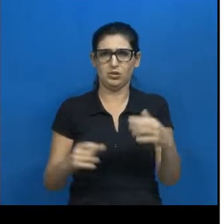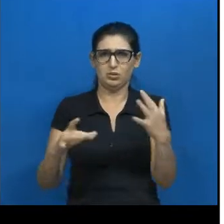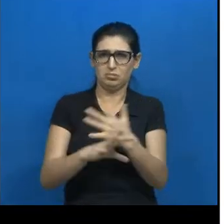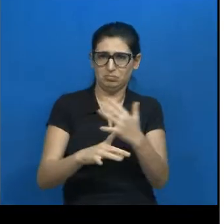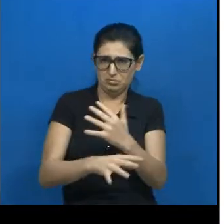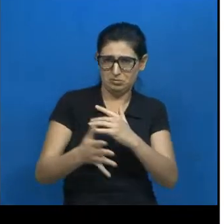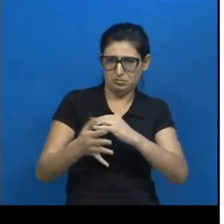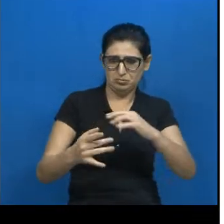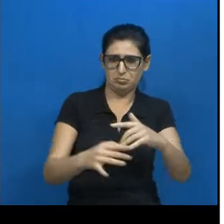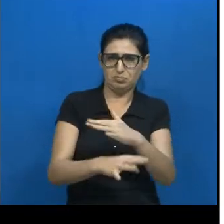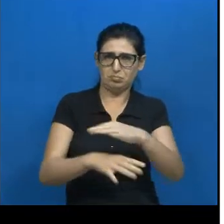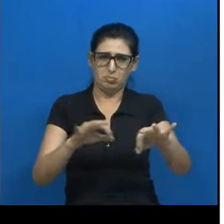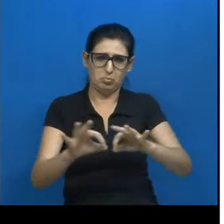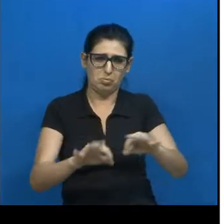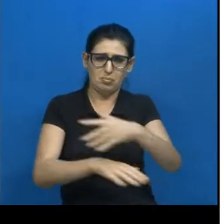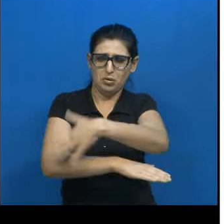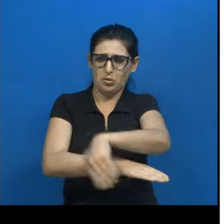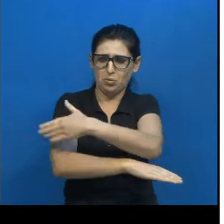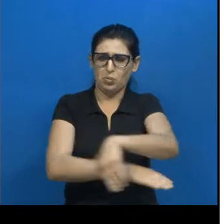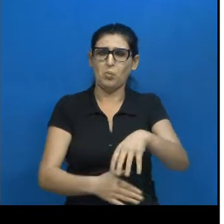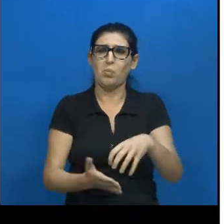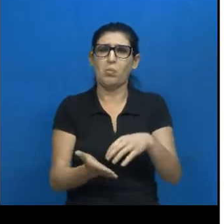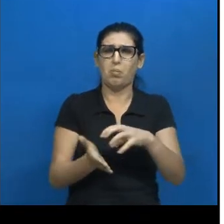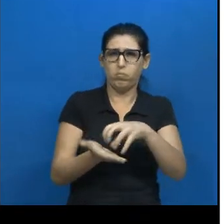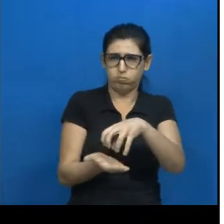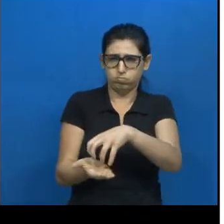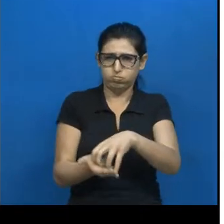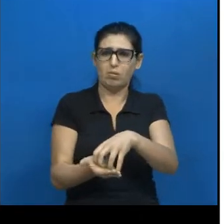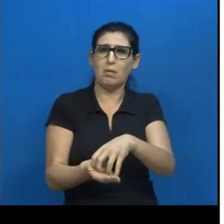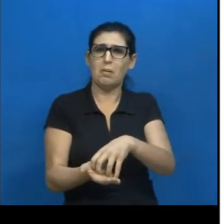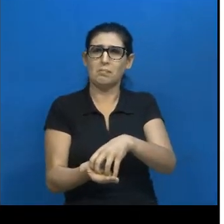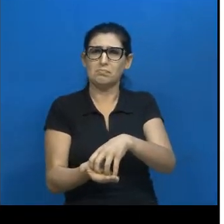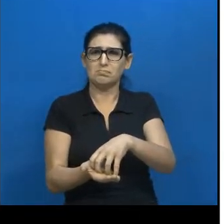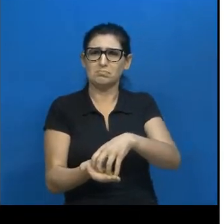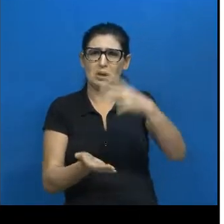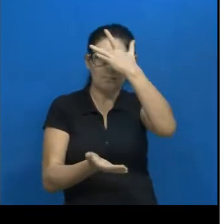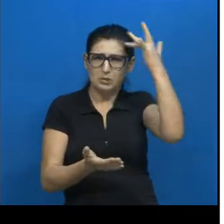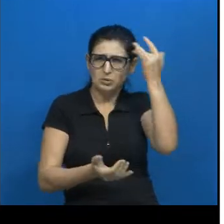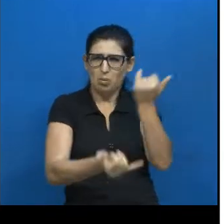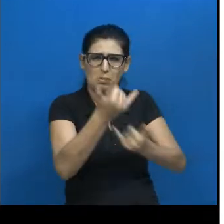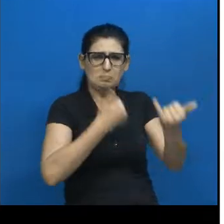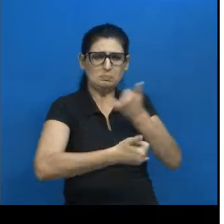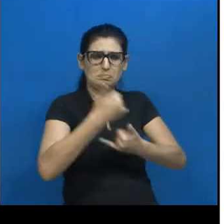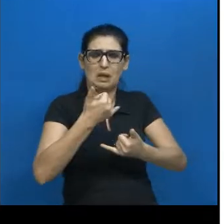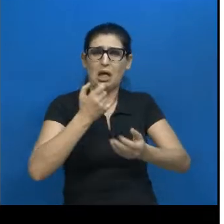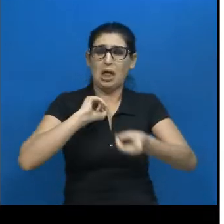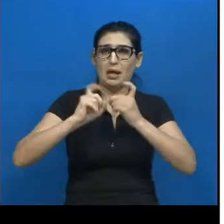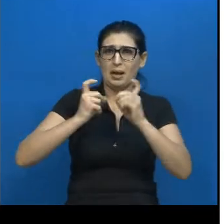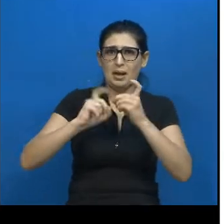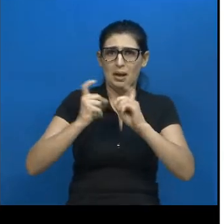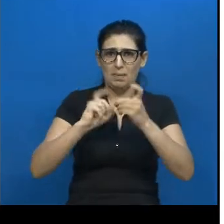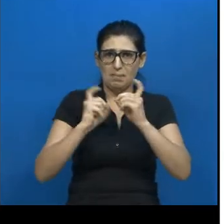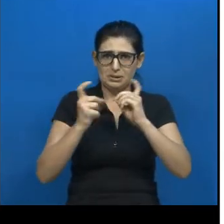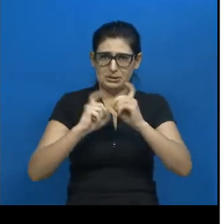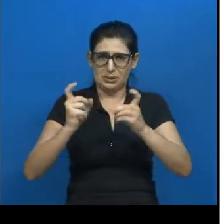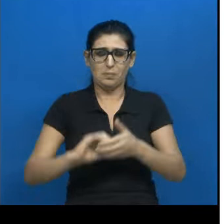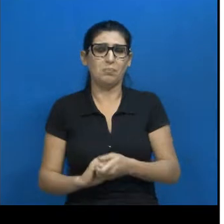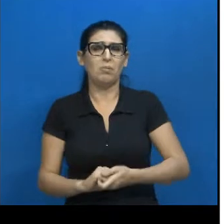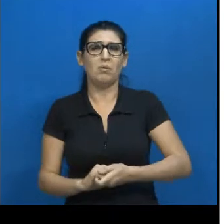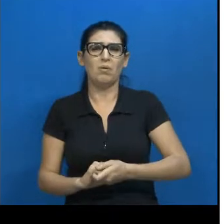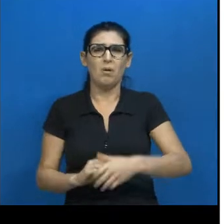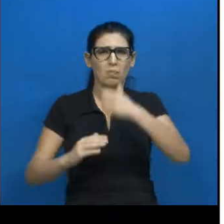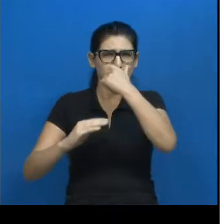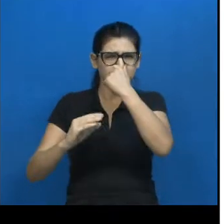Mobilidade Urbana, nós recebíamos algumas reclamações no que se refere à superlotação